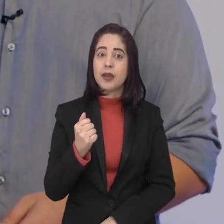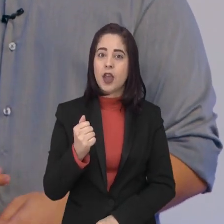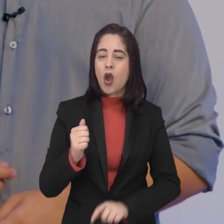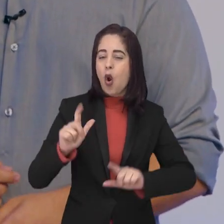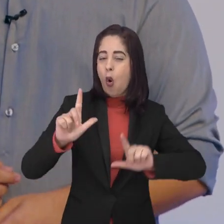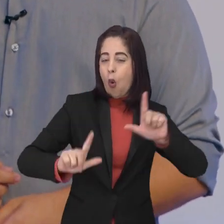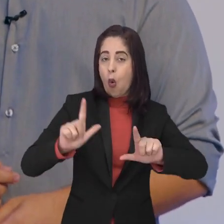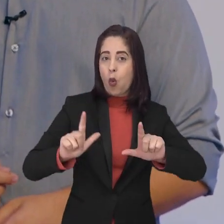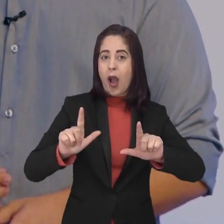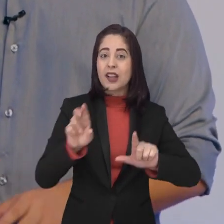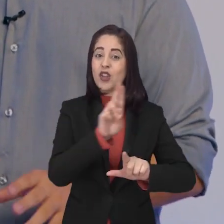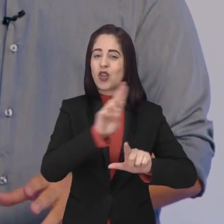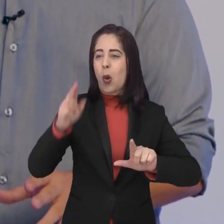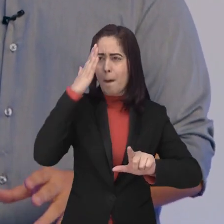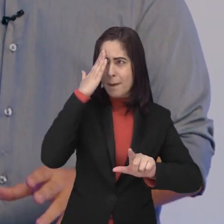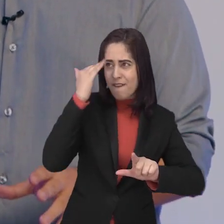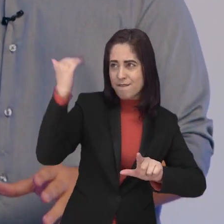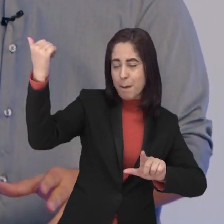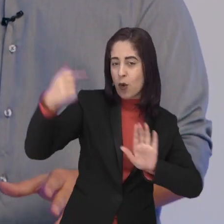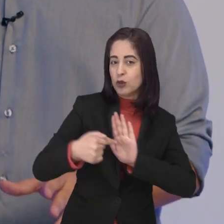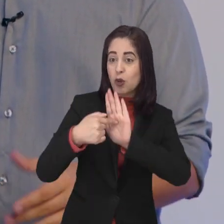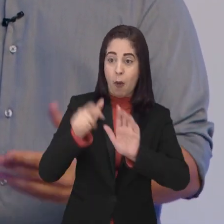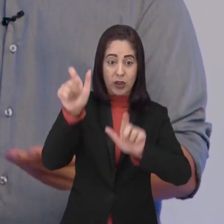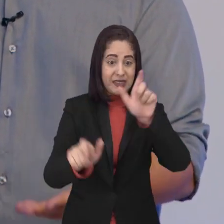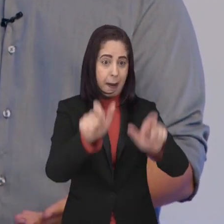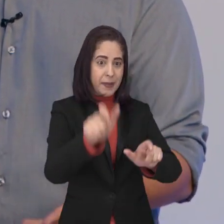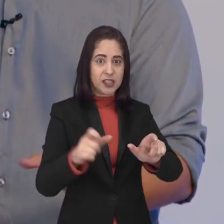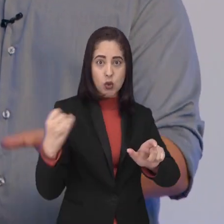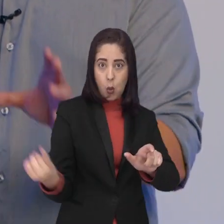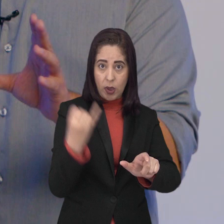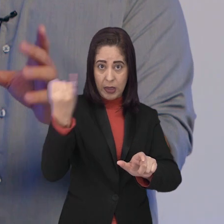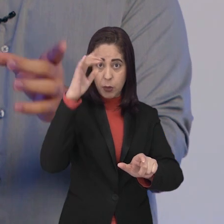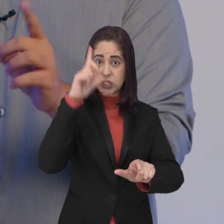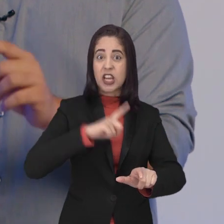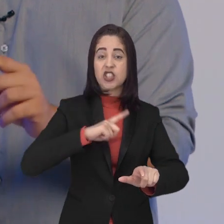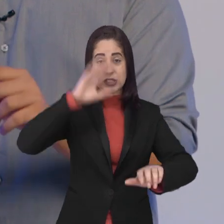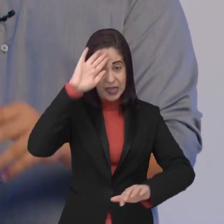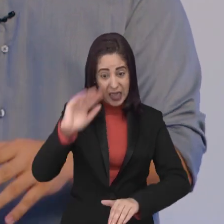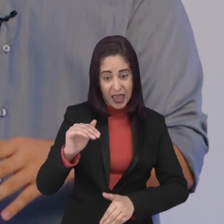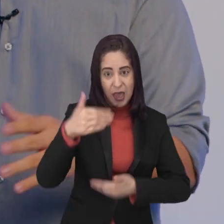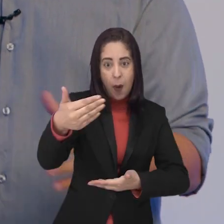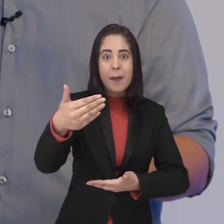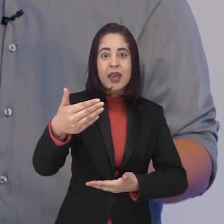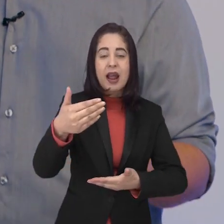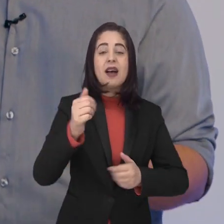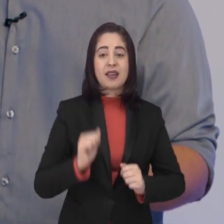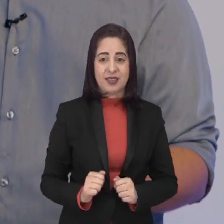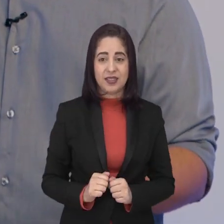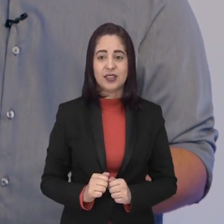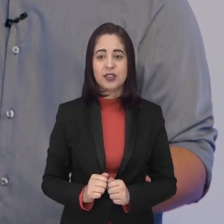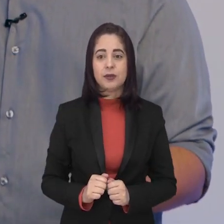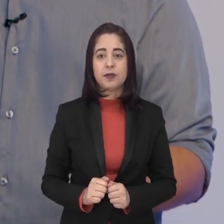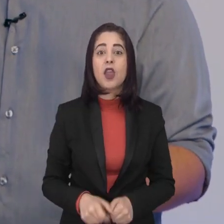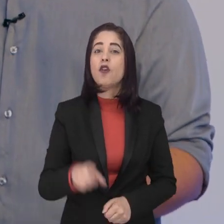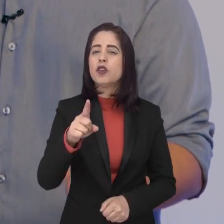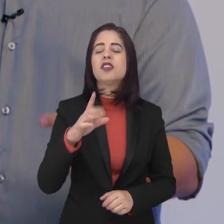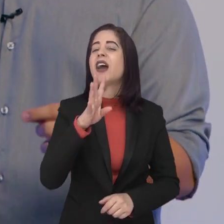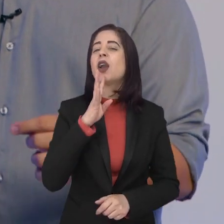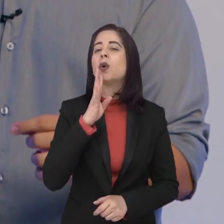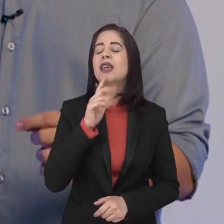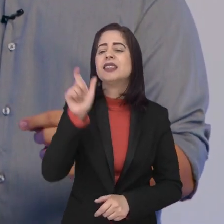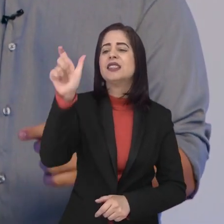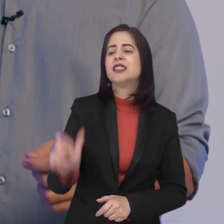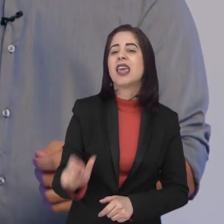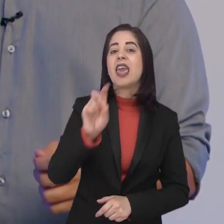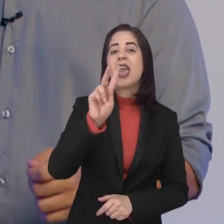o quadro Nomes da Cidade sempre te apresenta pessoas importantes que foram homenageadas em vários cantos de São José. Hoje